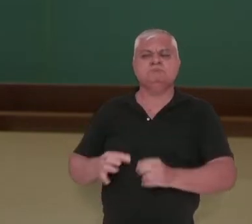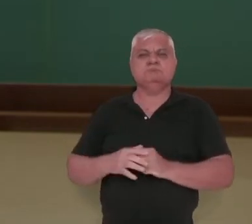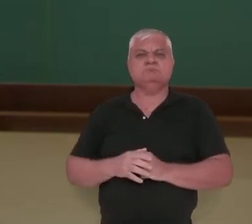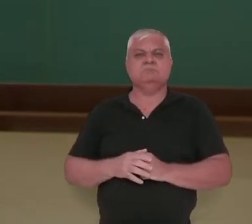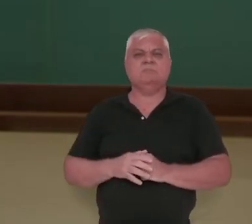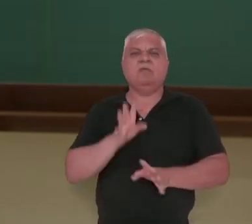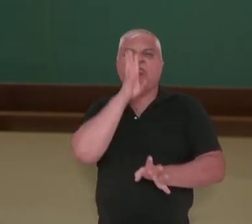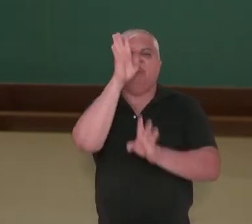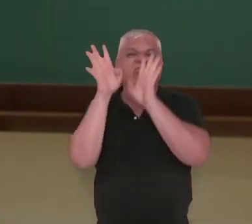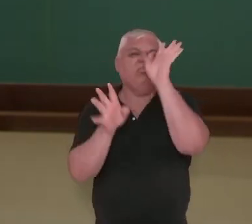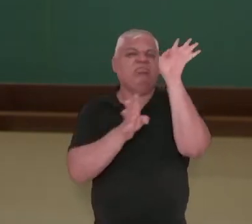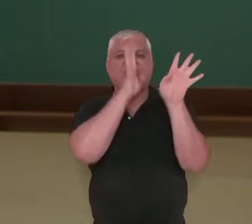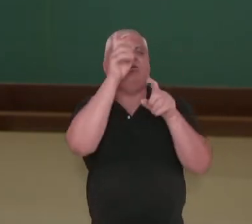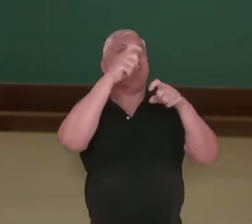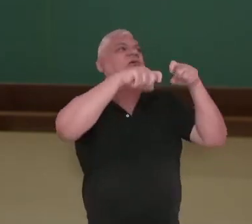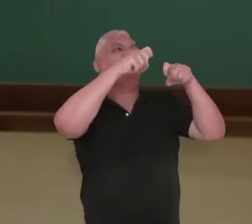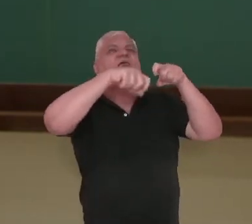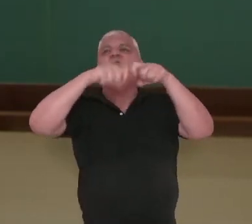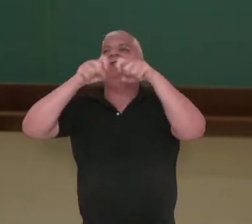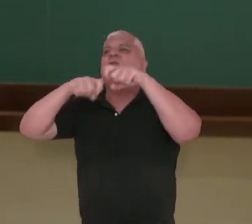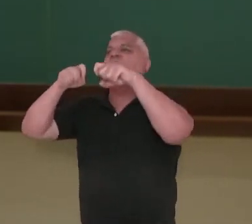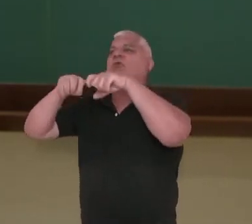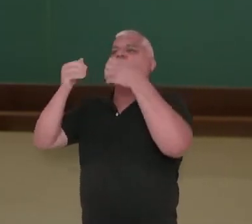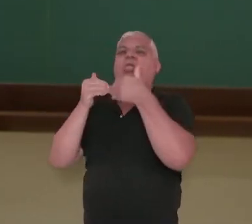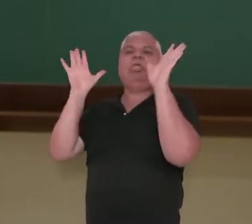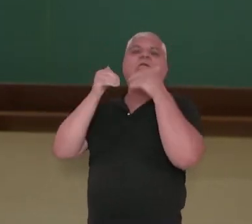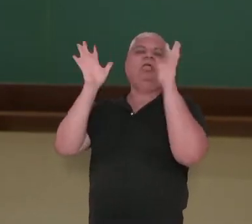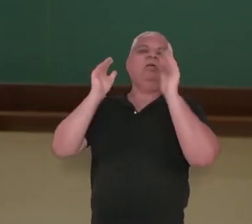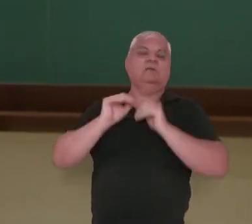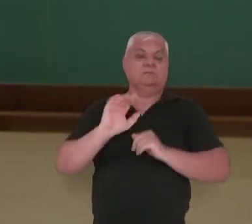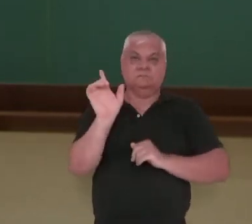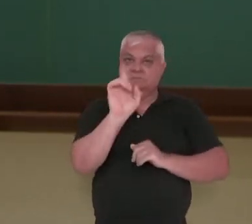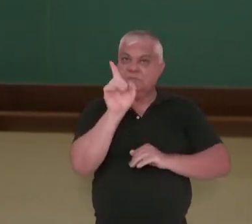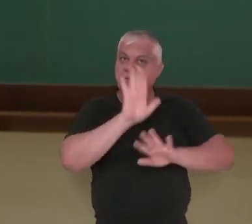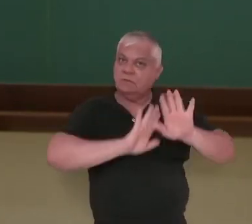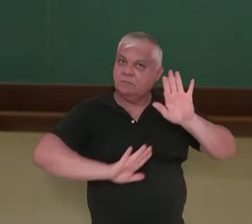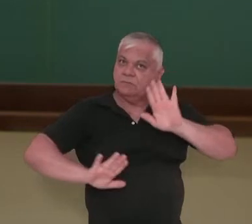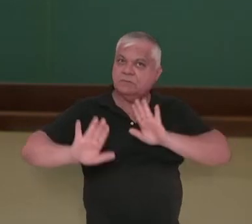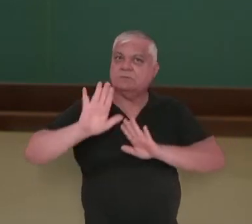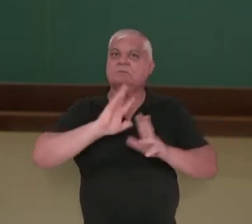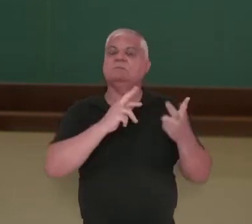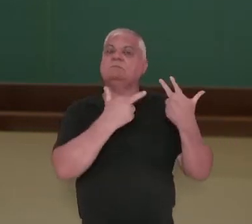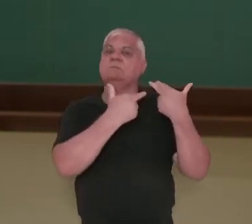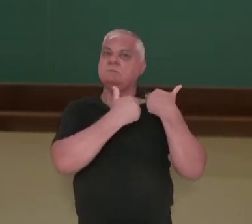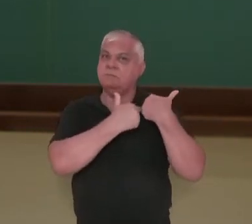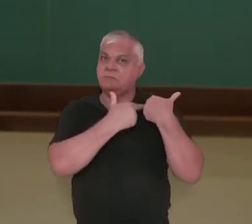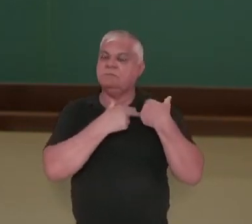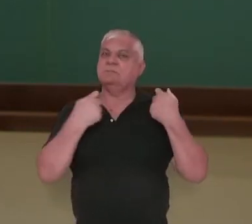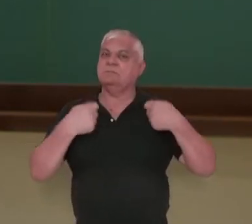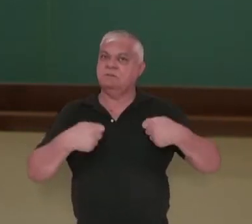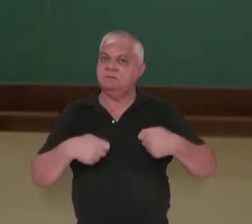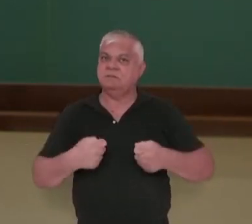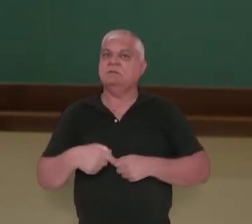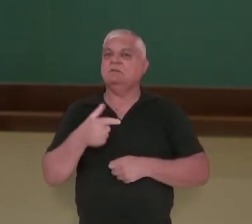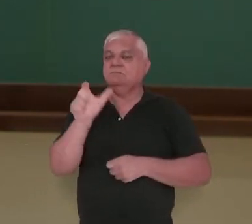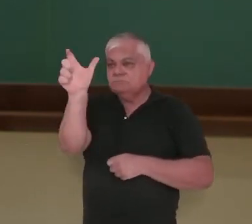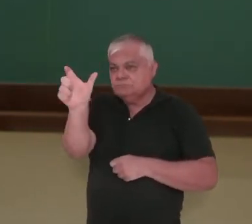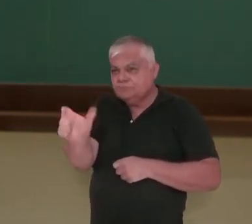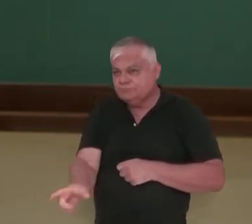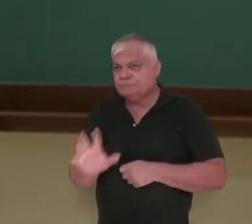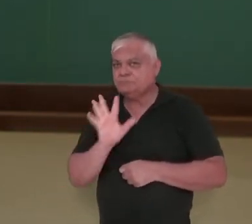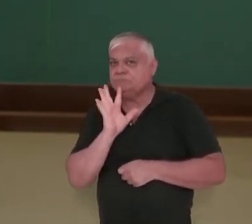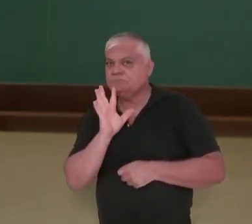se fazendo, né? Praticando aleatoriamente. É preciso ter responsabilidade,